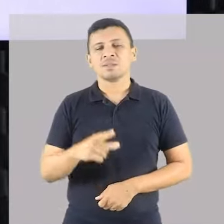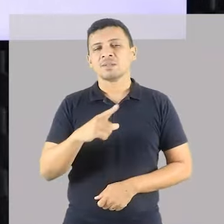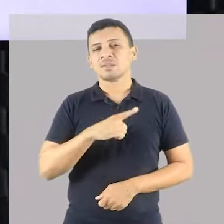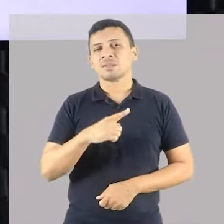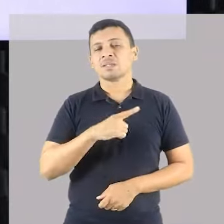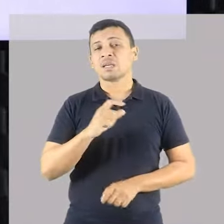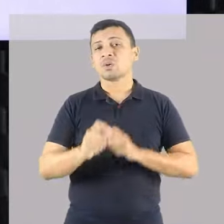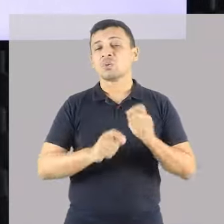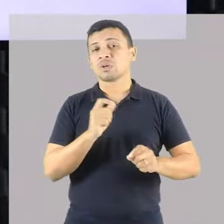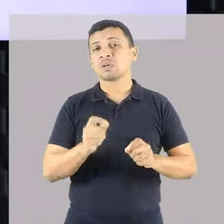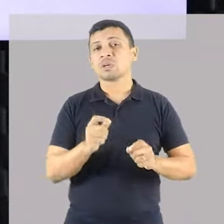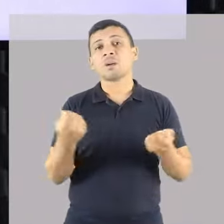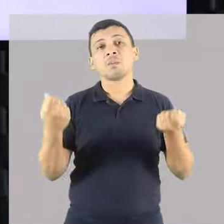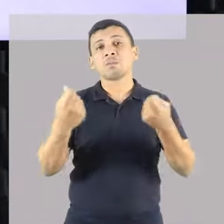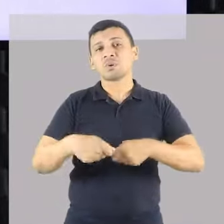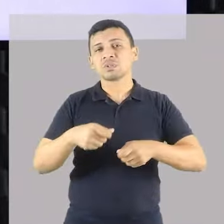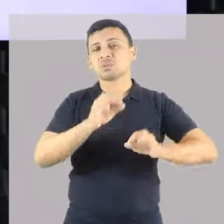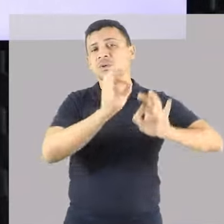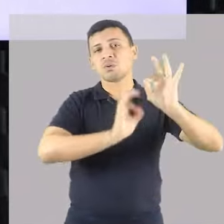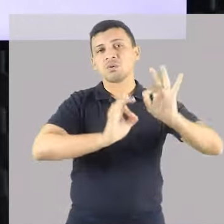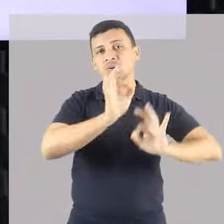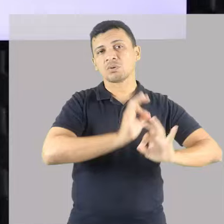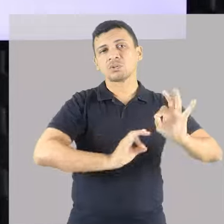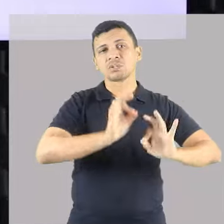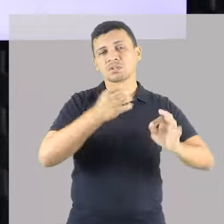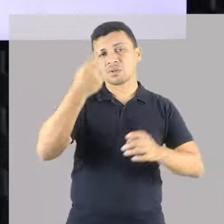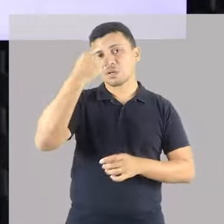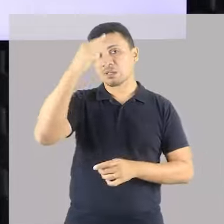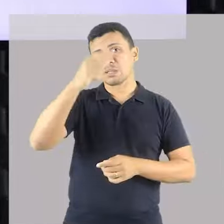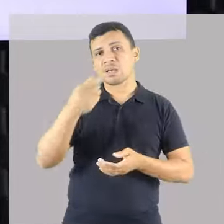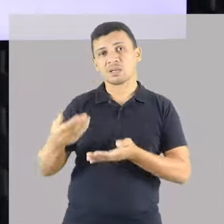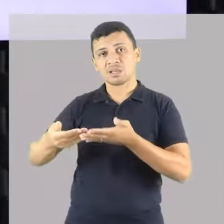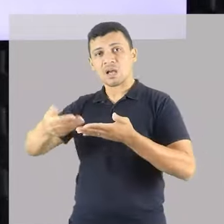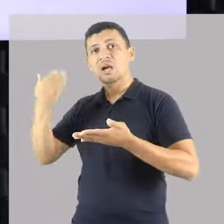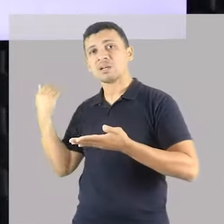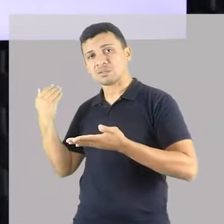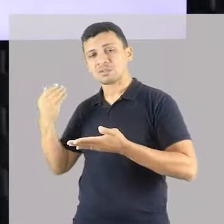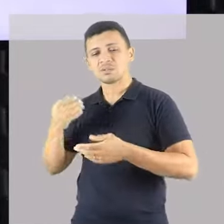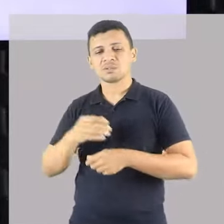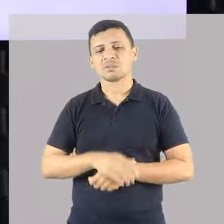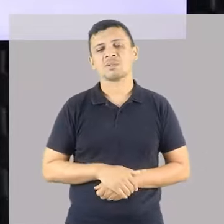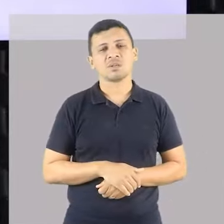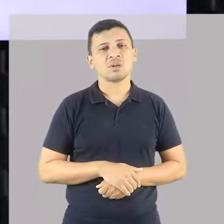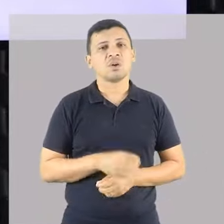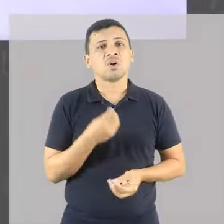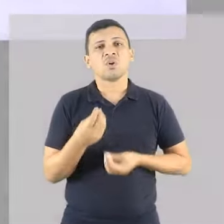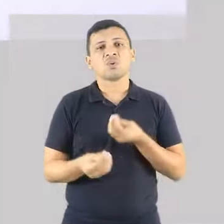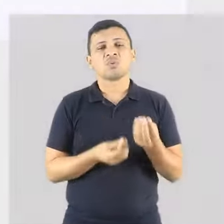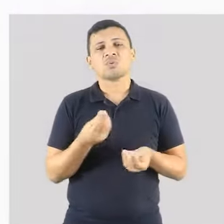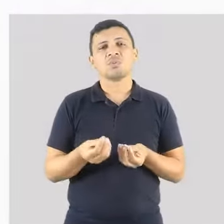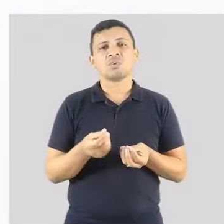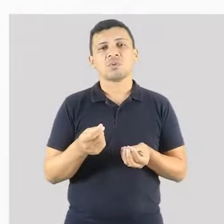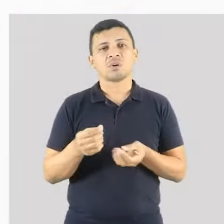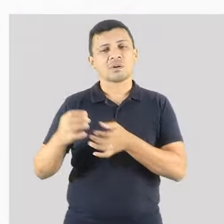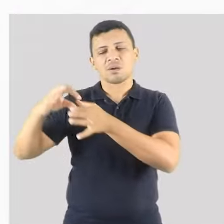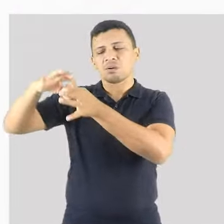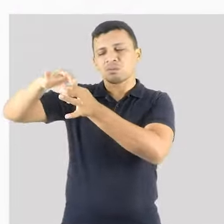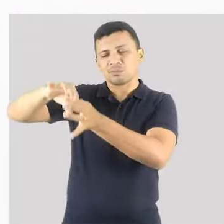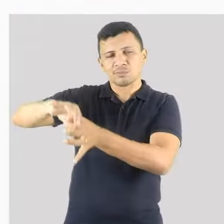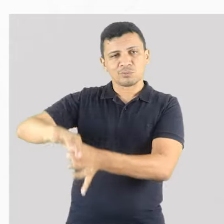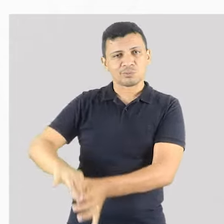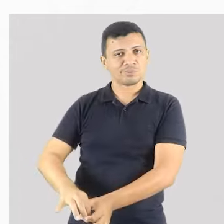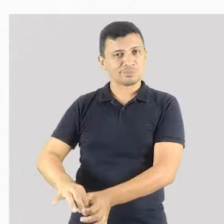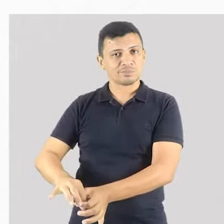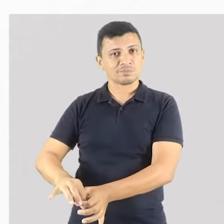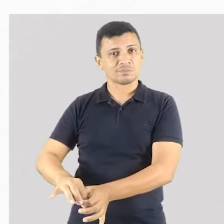muito a ver com a possibilidade de organizar as ideias antes de escrever agora claro quando a gente fala em coerência ela tem